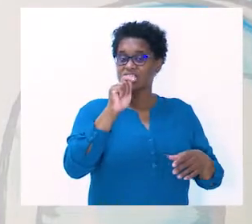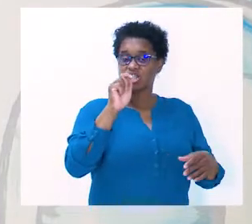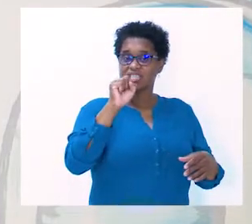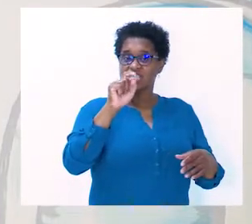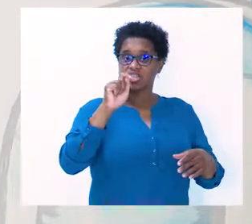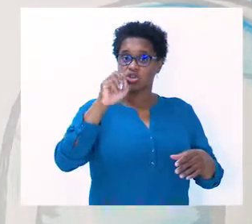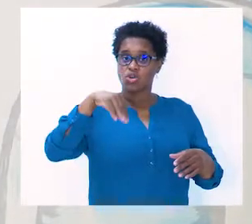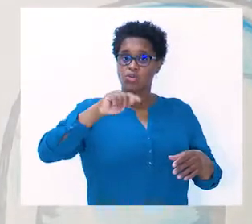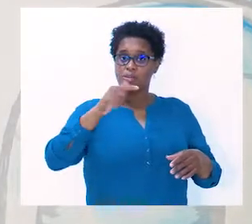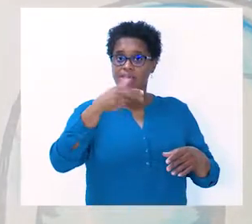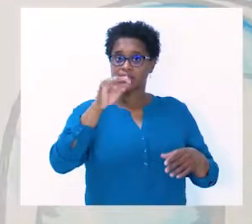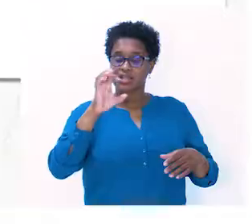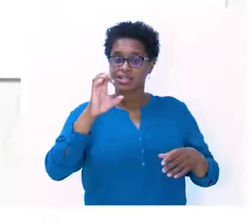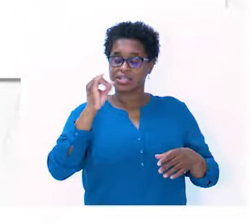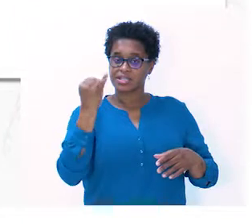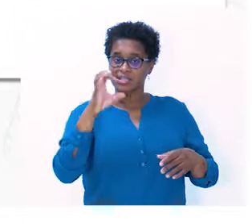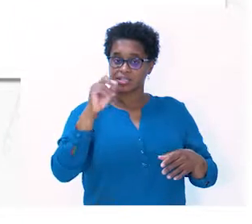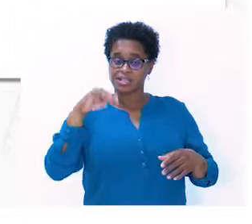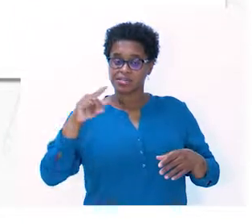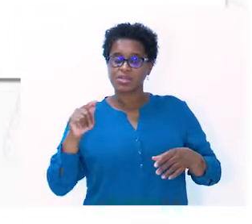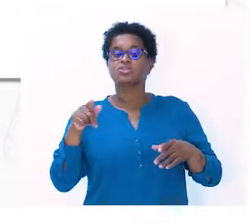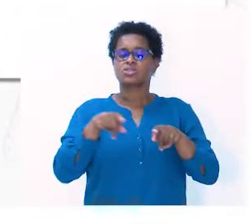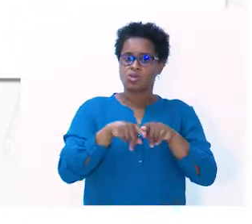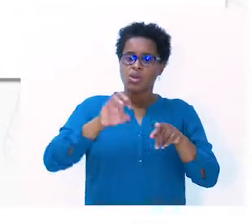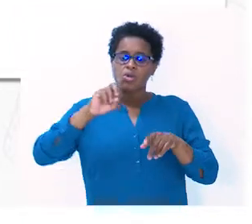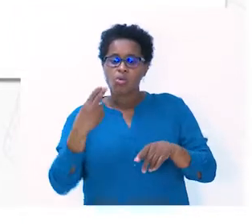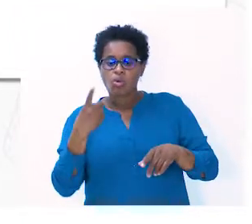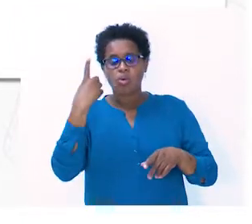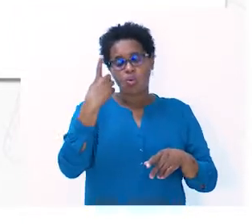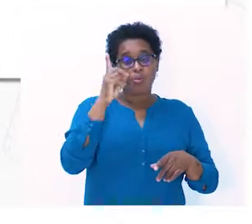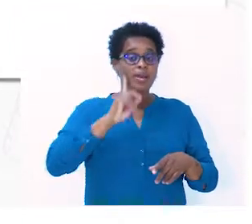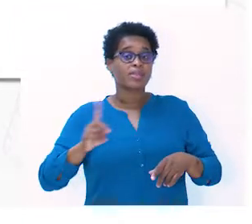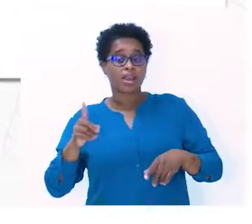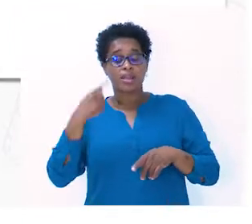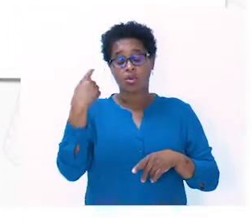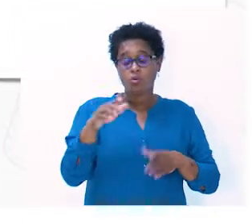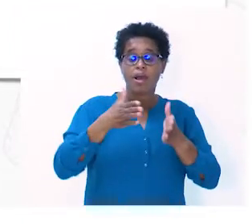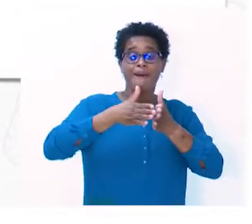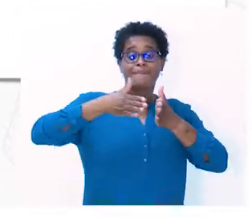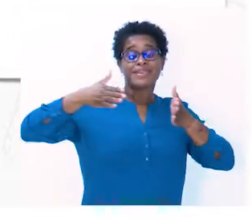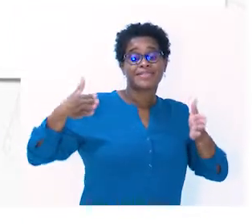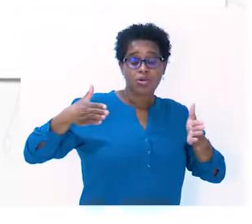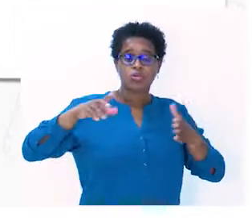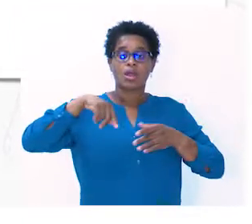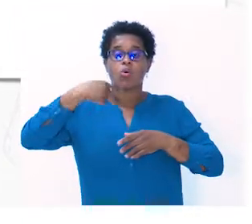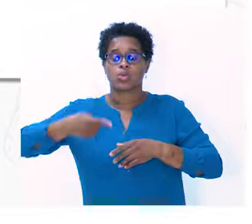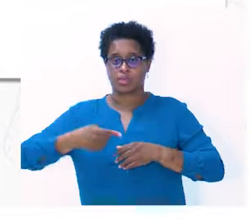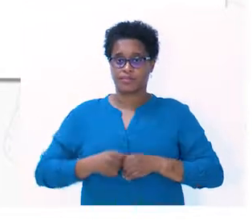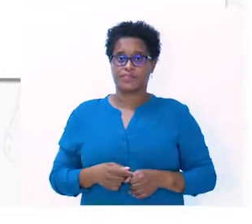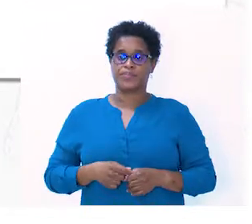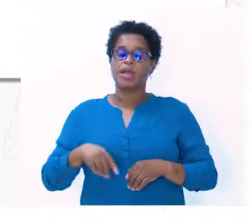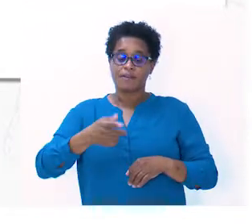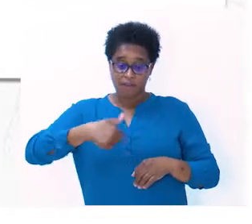são semelhantes. Ou uma delas é uma ampliação da outra,